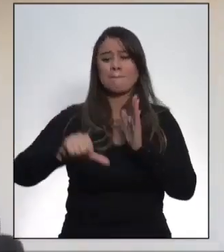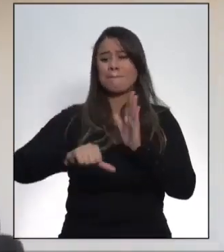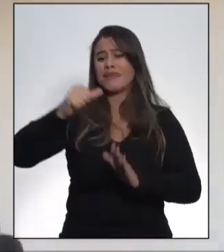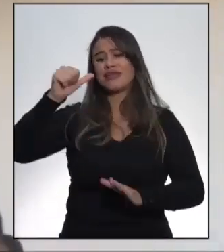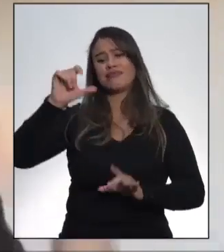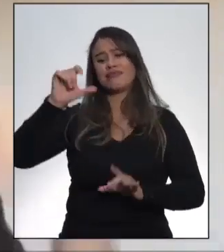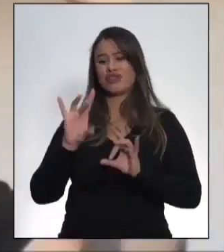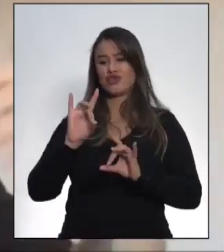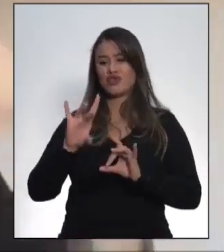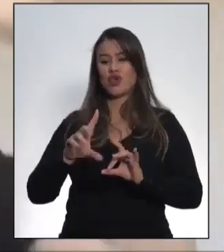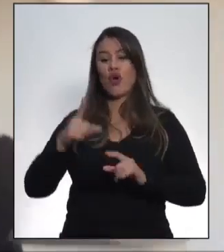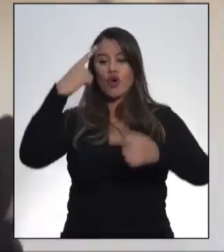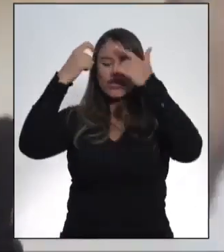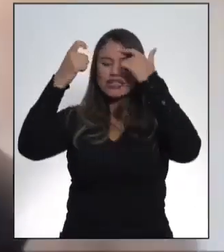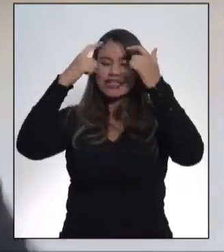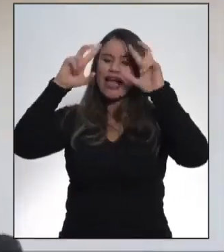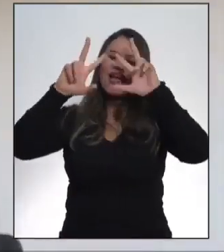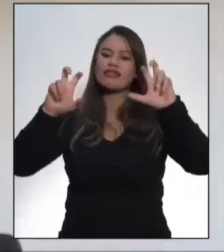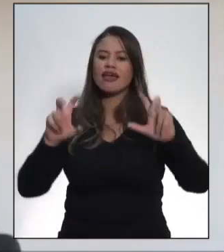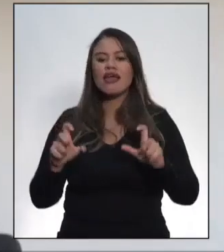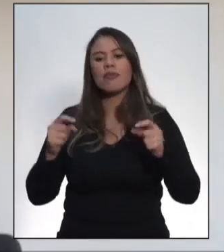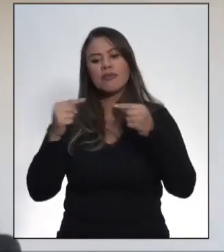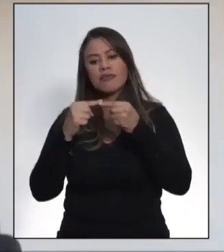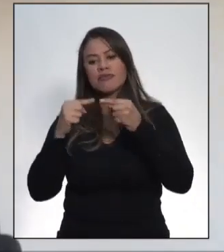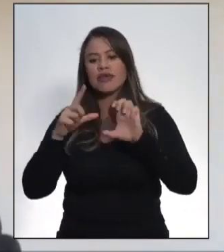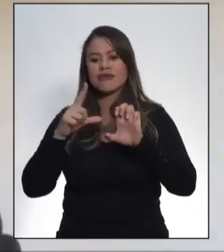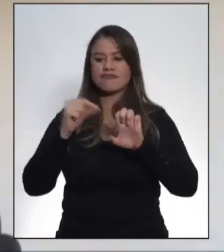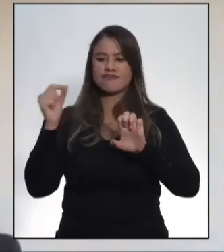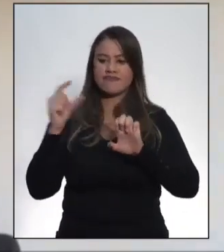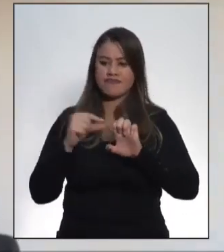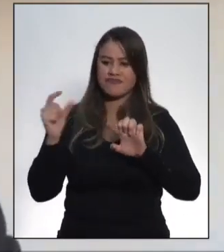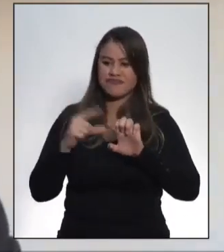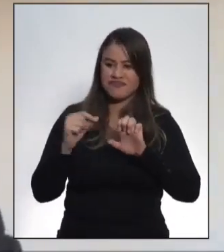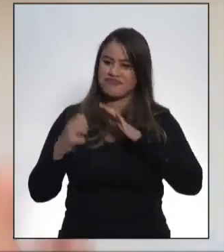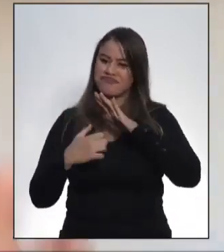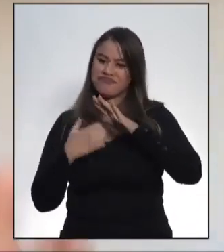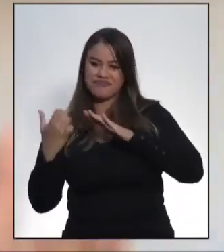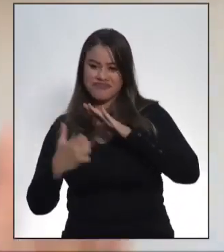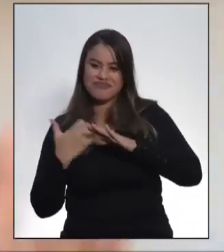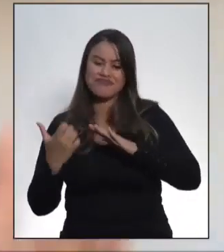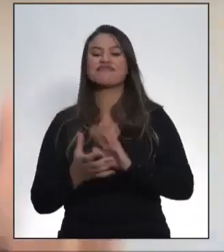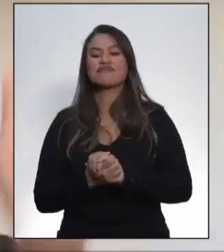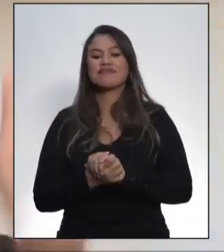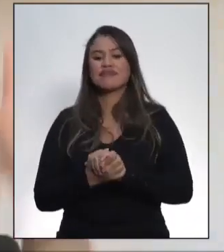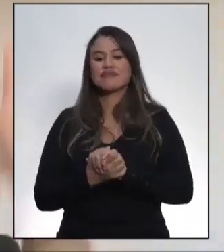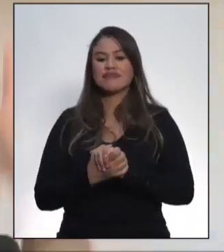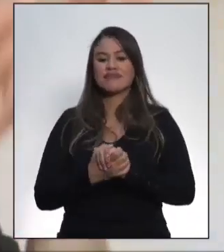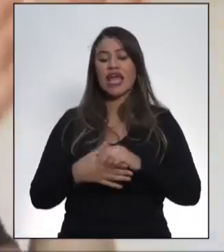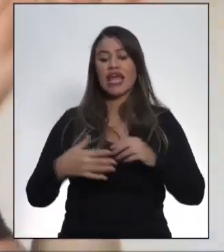à ideia de quais são os grandes assuntos associados ao empreendedorismo. Eu fico feliz de ter conseguido